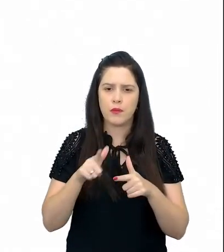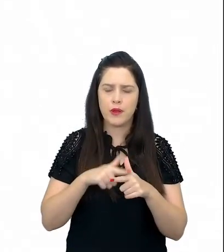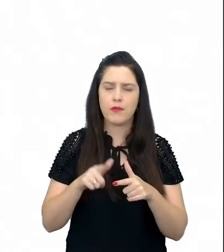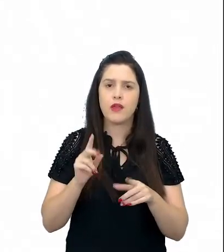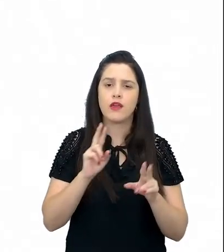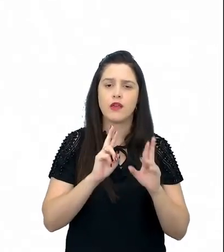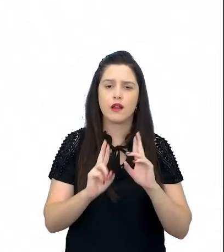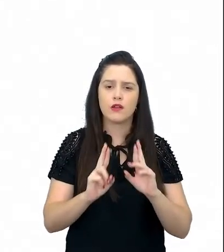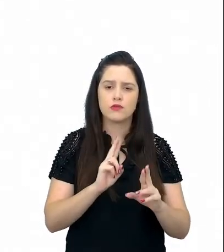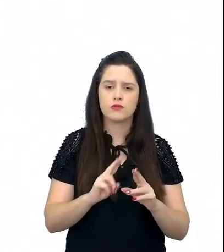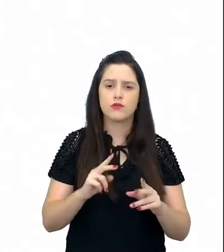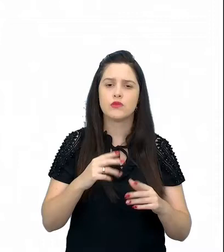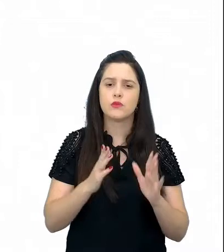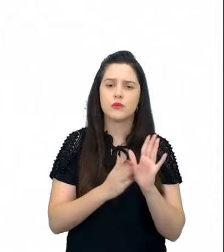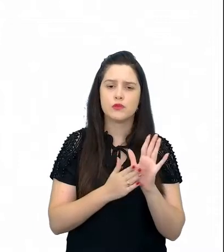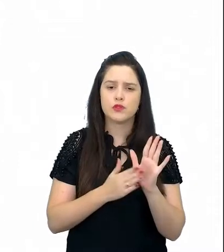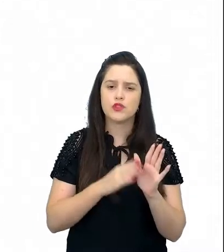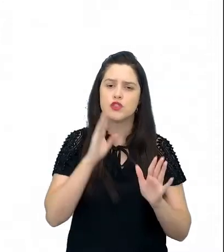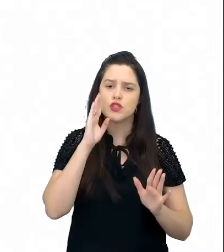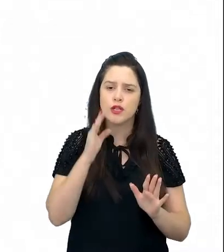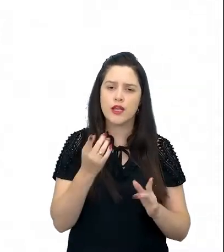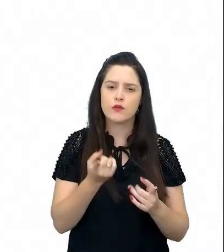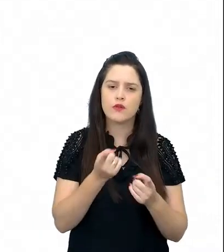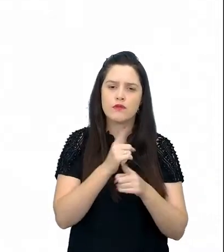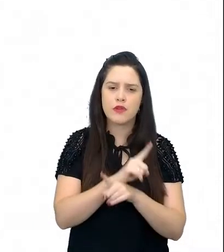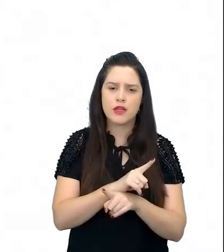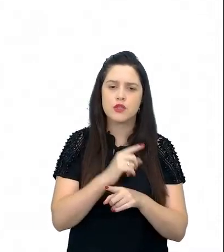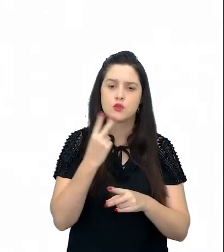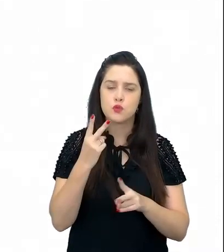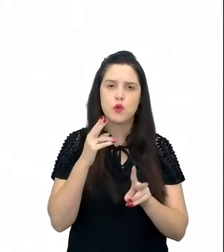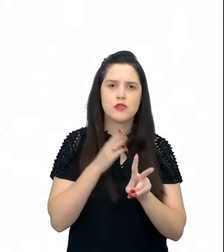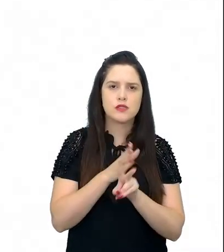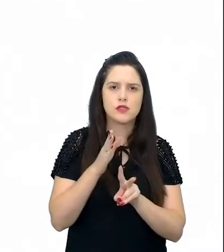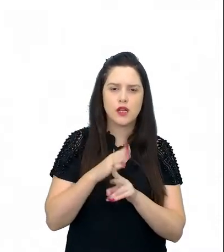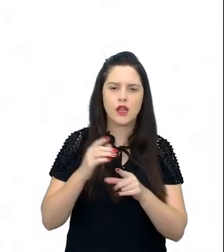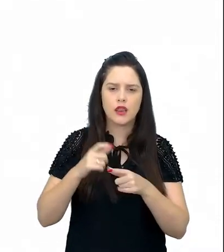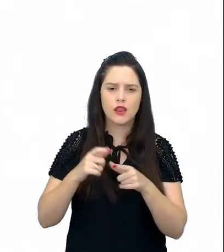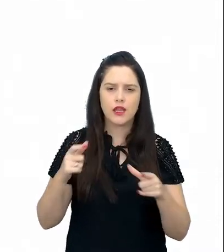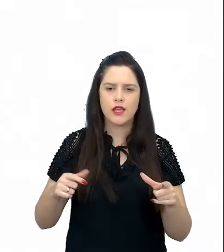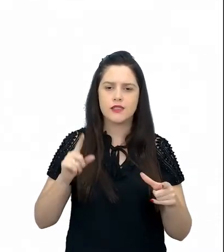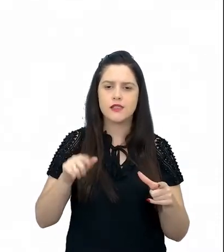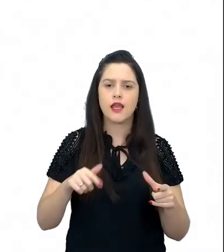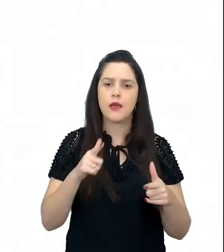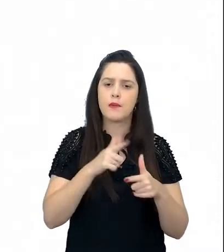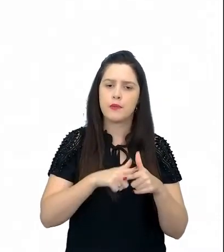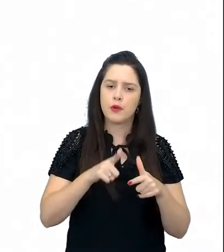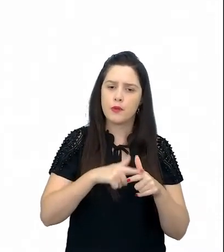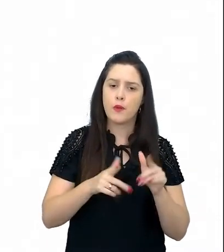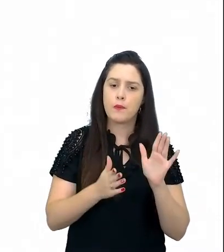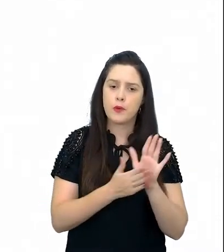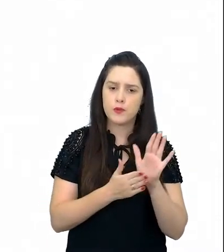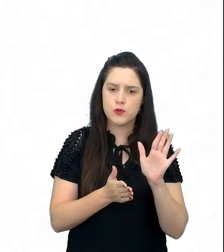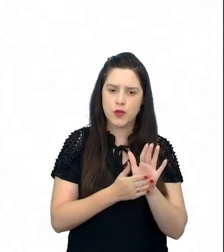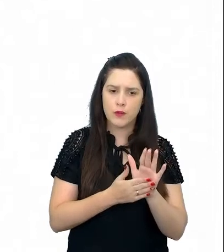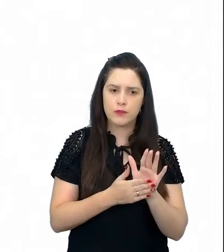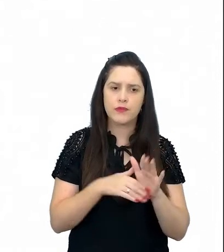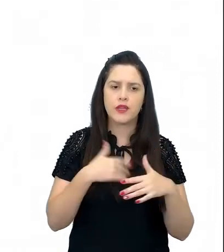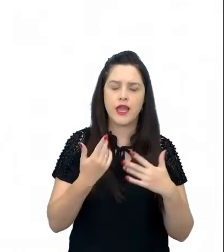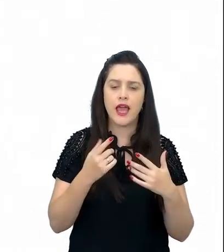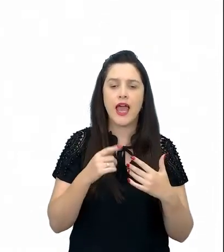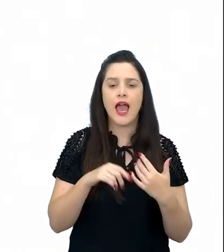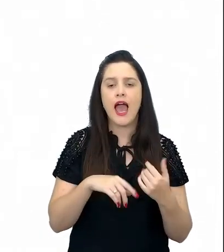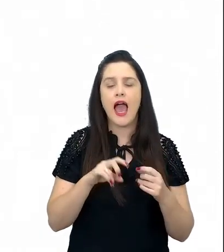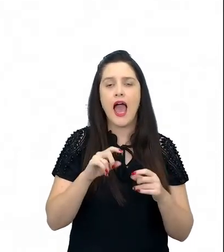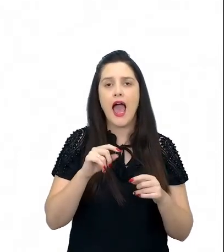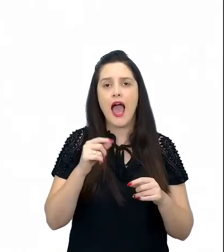seus colegas se as grandezas relacionadas nos problemas são diretamente ou inversamente proporcionais. Aí vem lá, uma